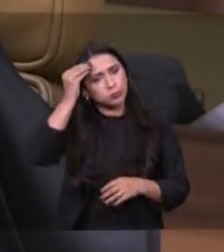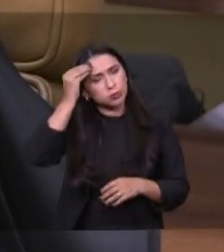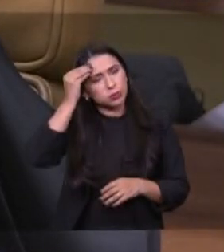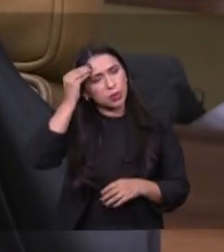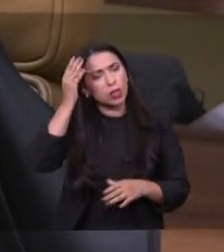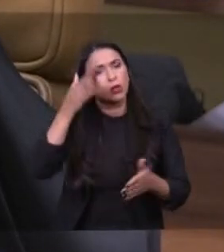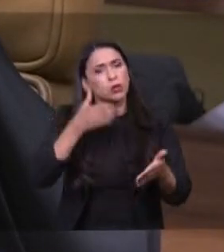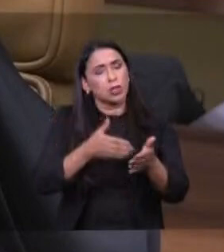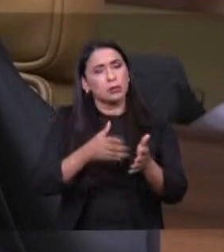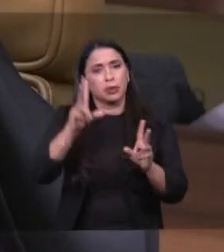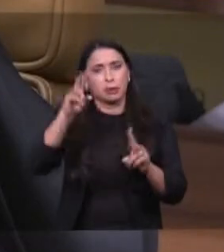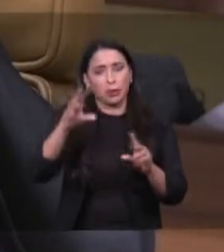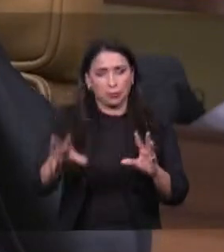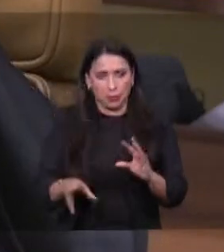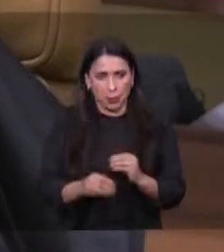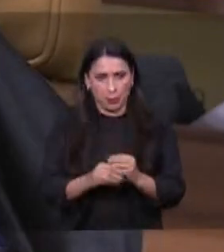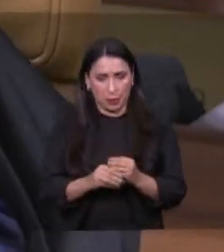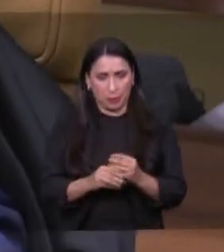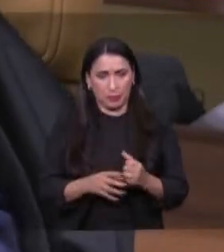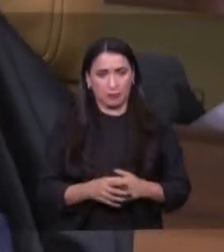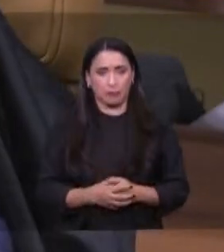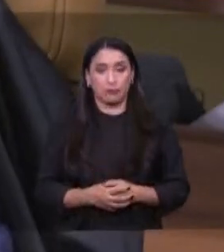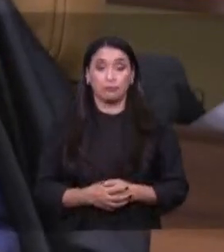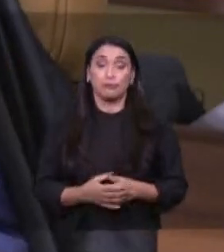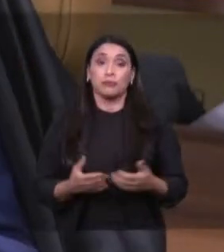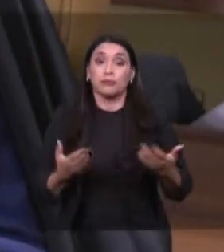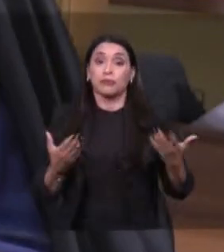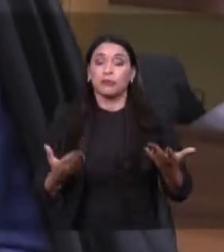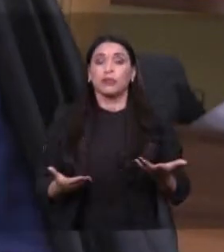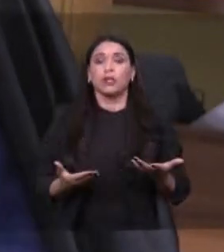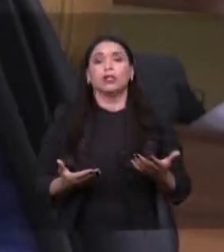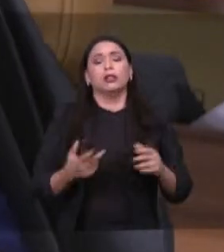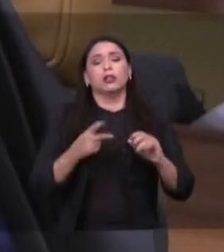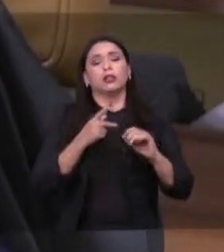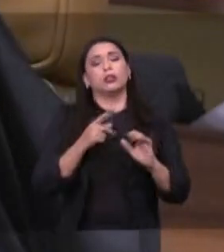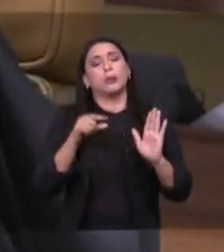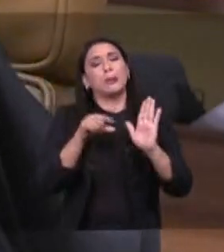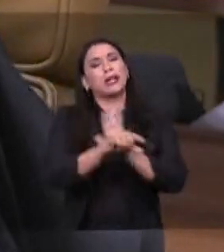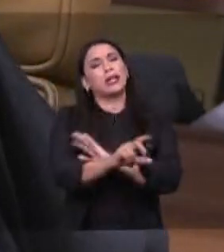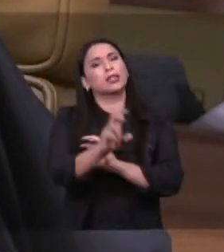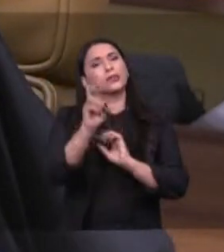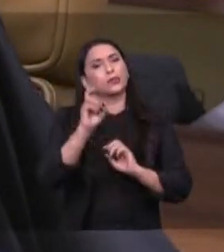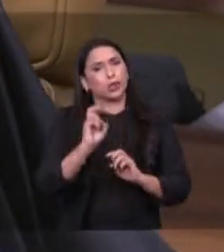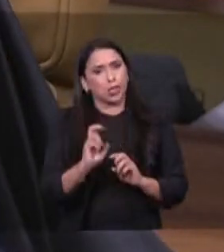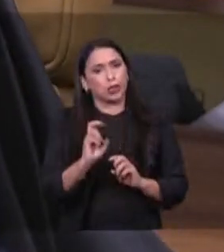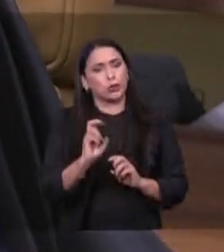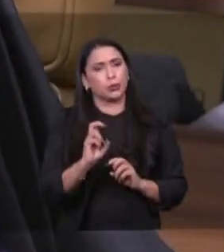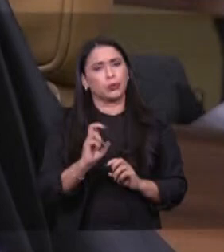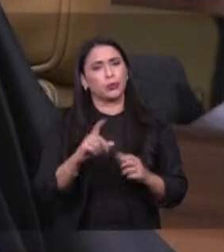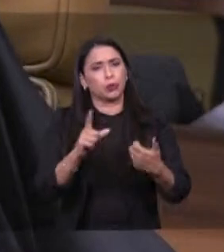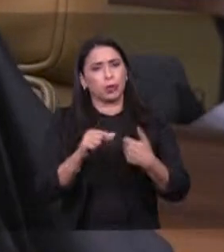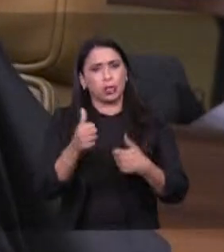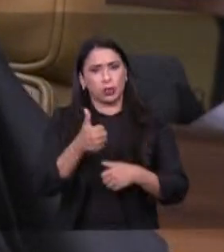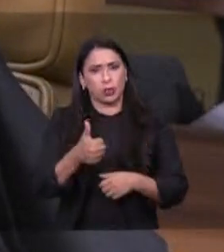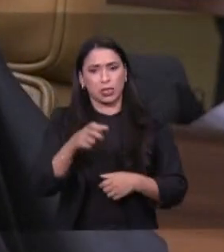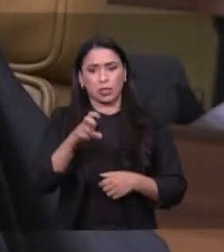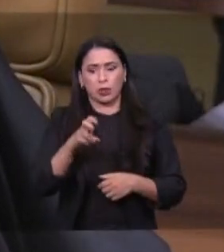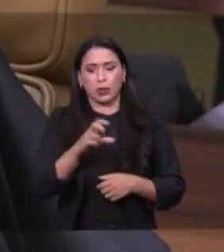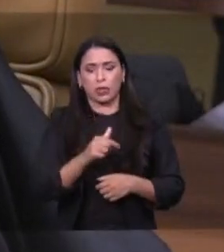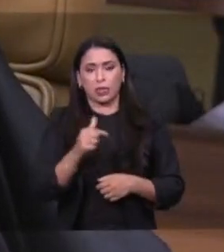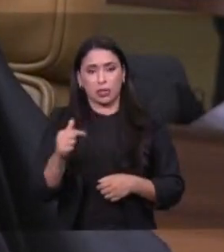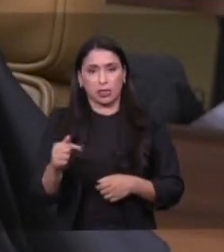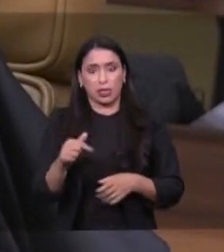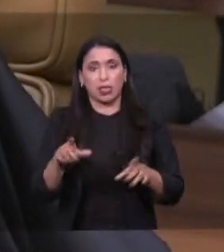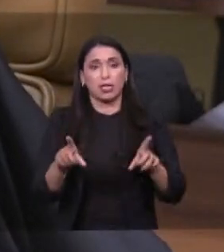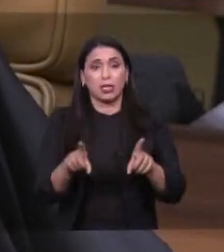limites. Fecho aspas, cito a fonte. Pois bem, digo então que o parágrafo 5º do artigo 157 é